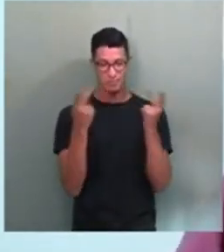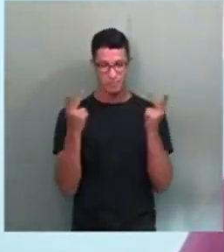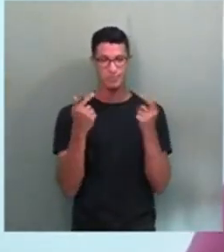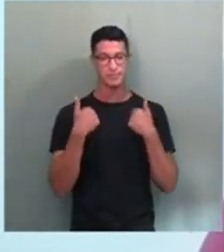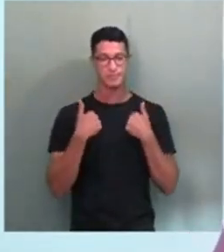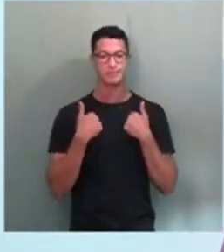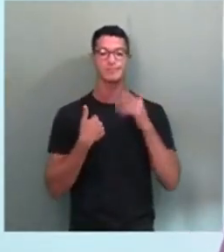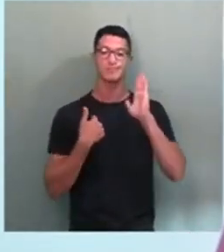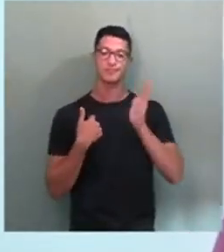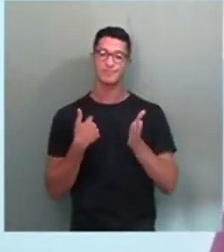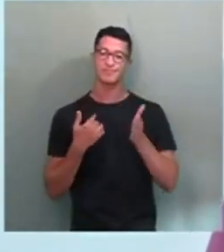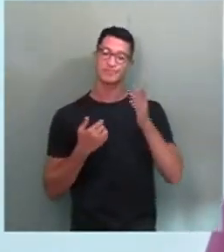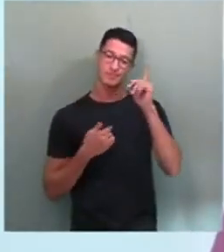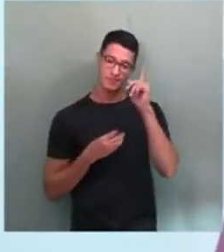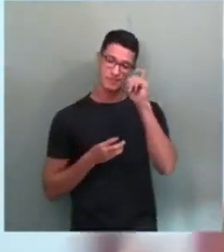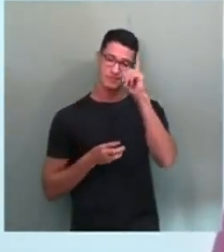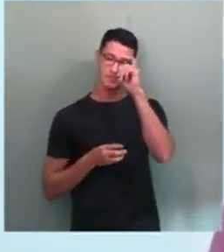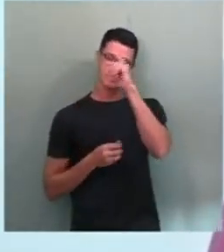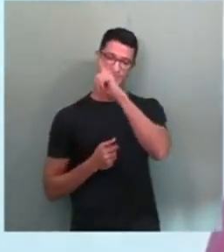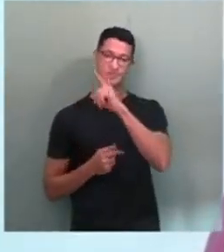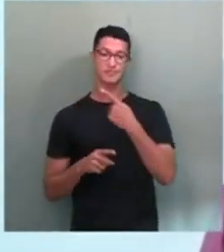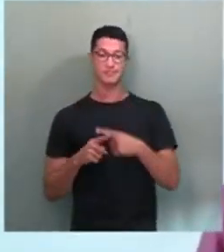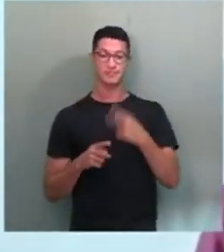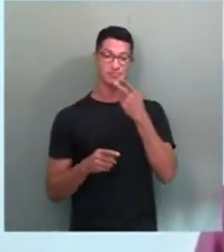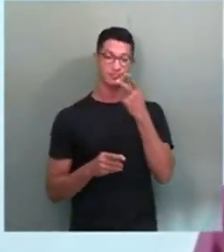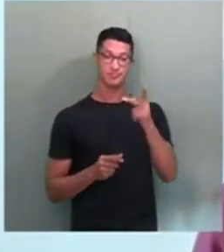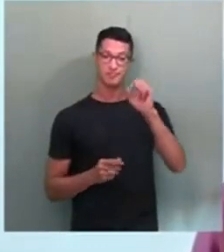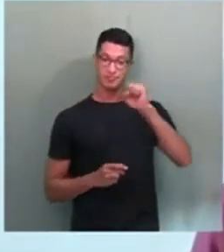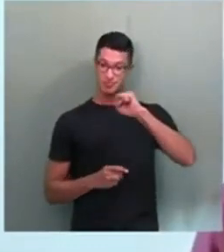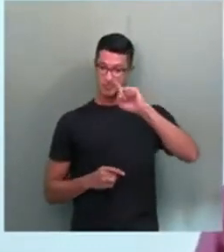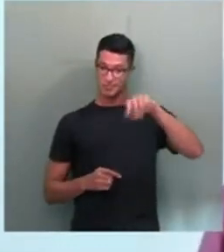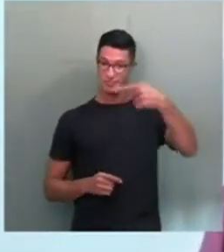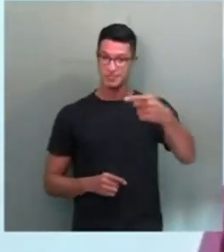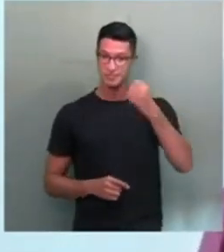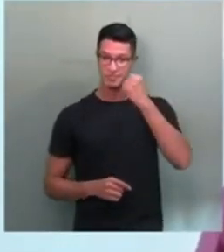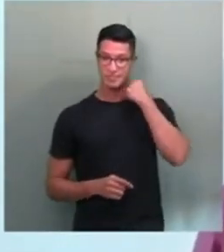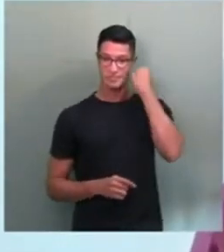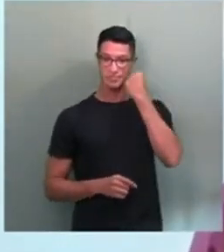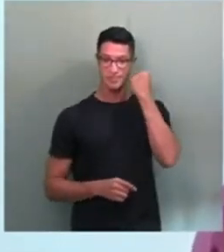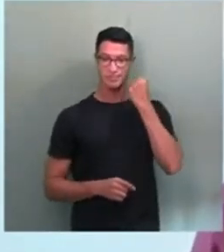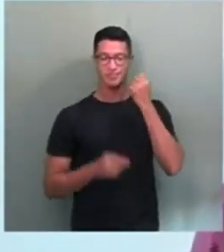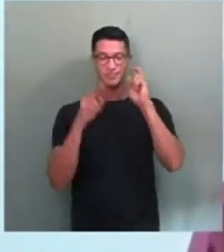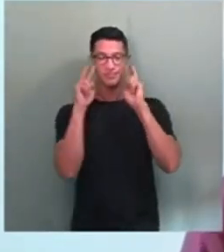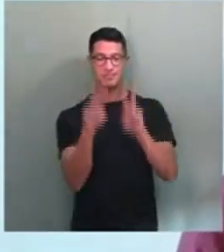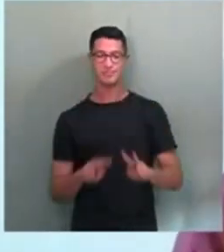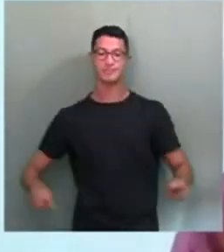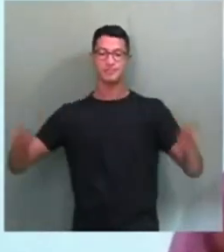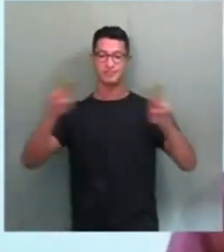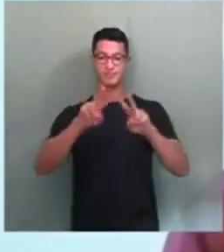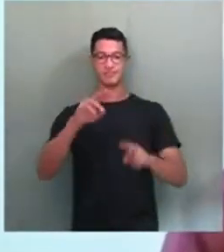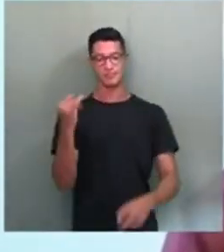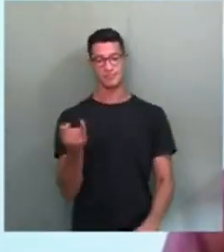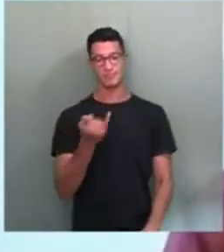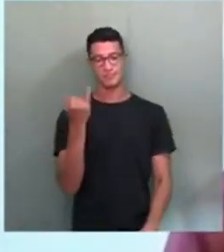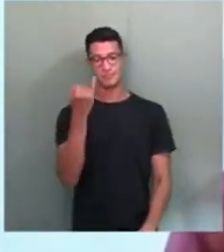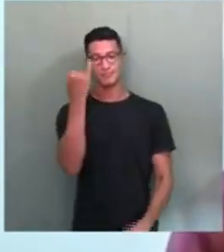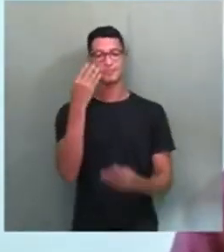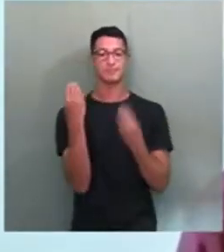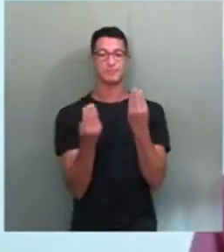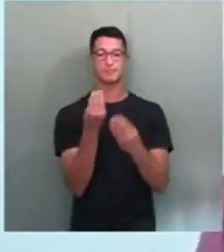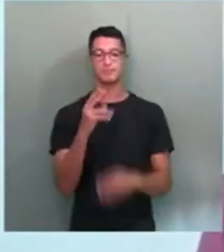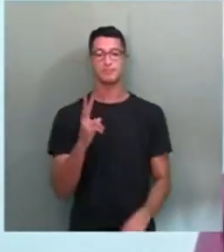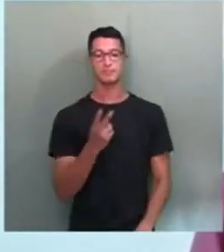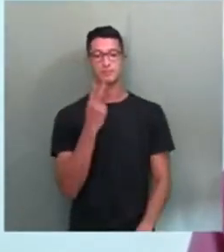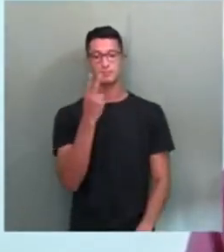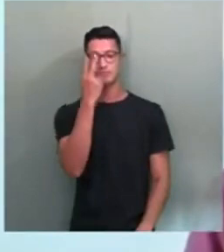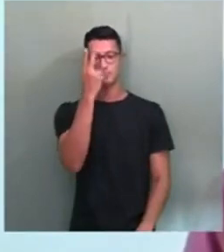que já são muito difíceis, porque falar depois dos senadores que deram uma visão tão importante de como valorizam